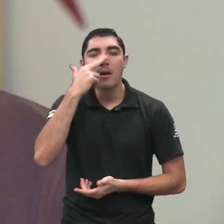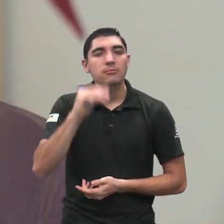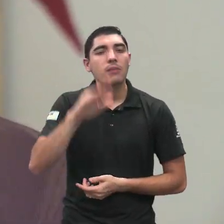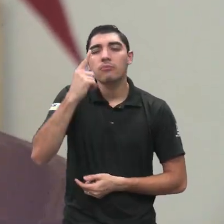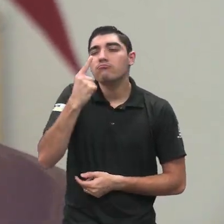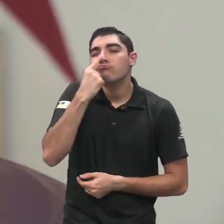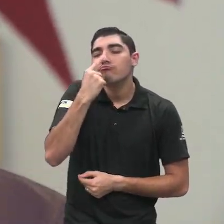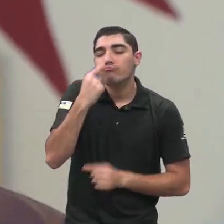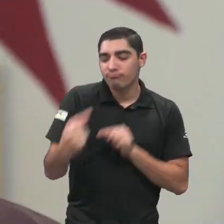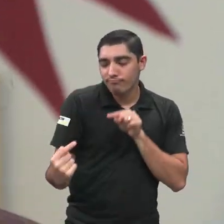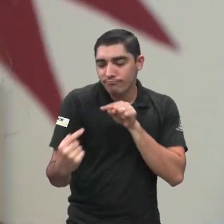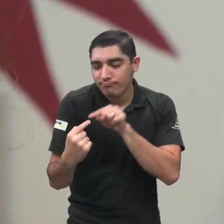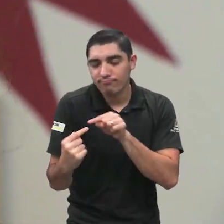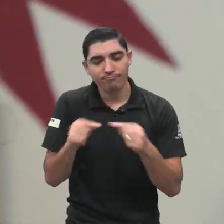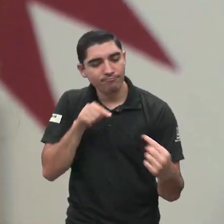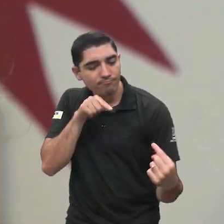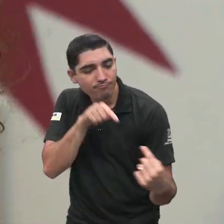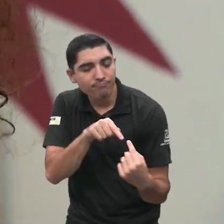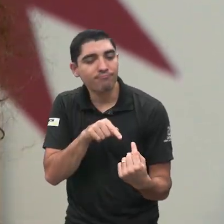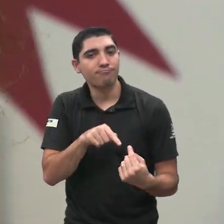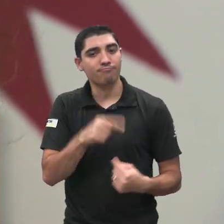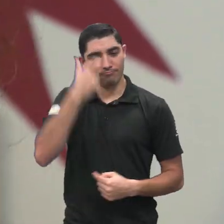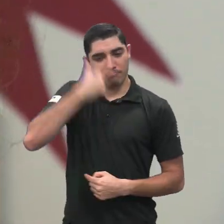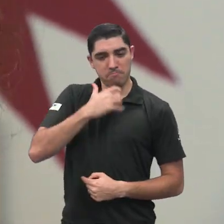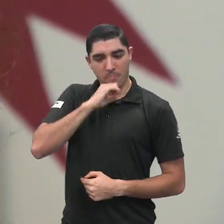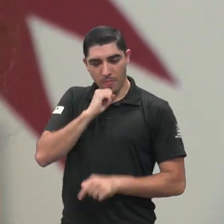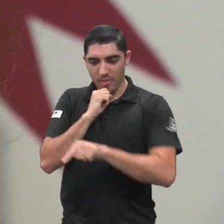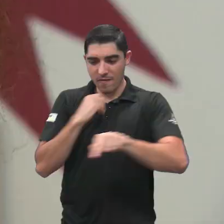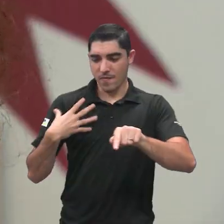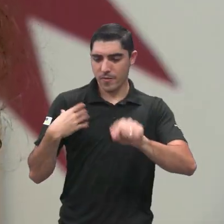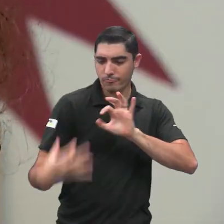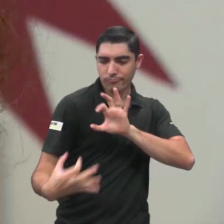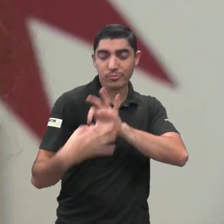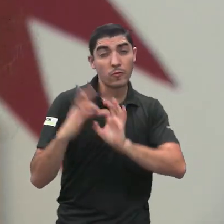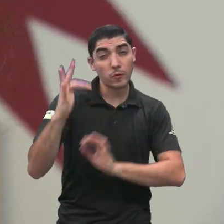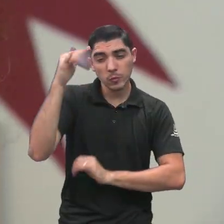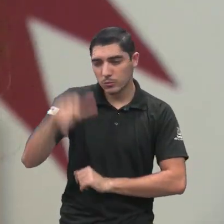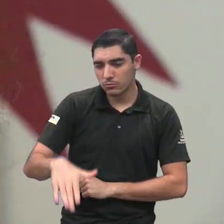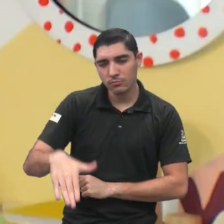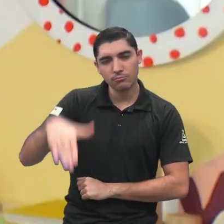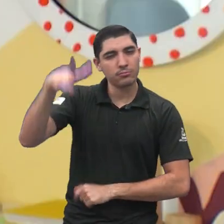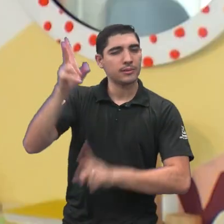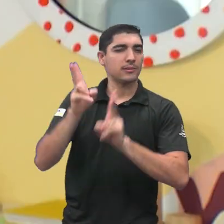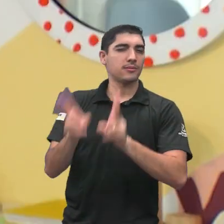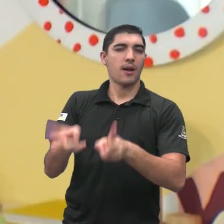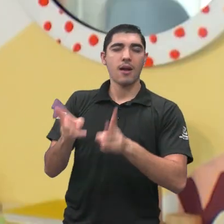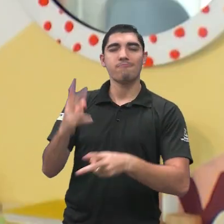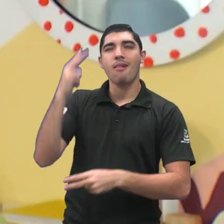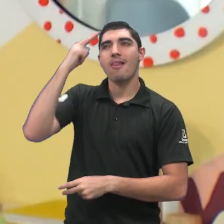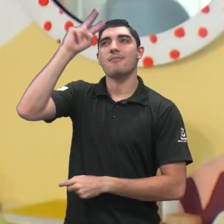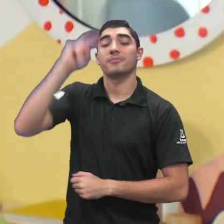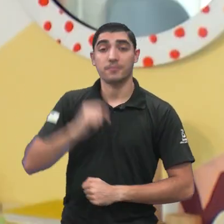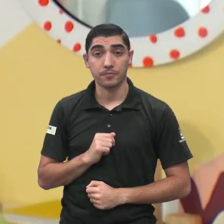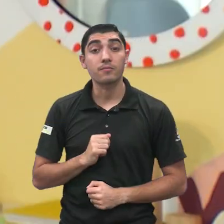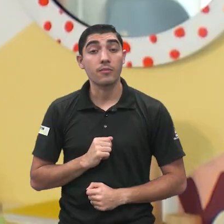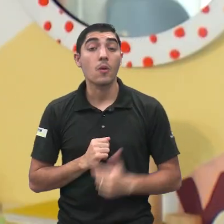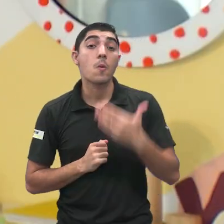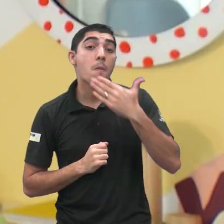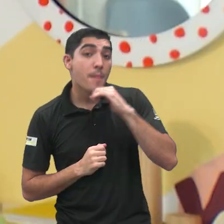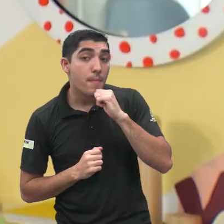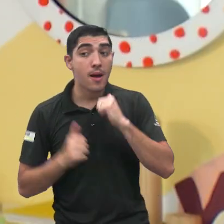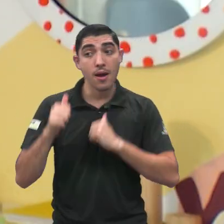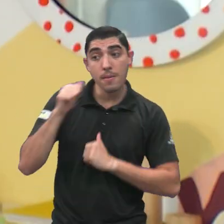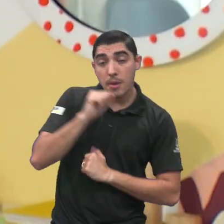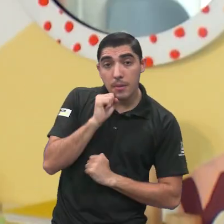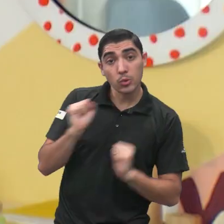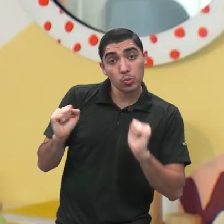laços entre pai e filhos e vai ter reflexos para toda a vida dos pequenos. Acho que a dedicação do pai e da mãe com as